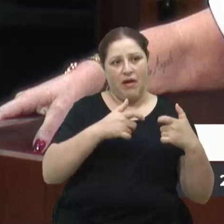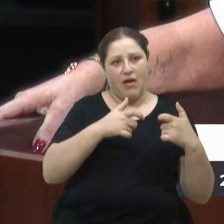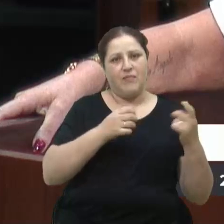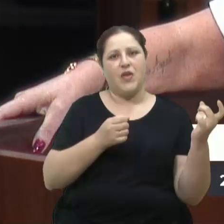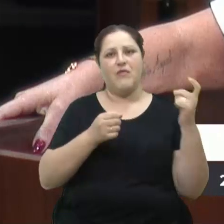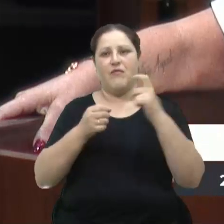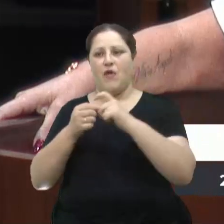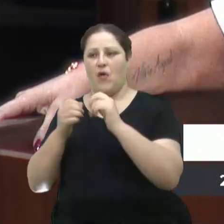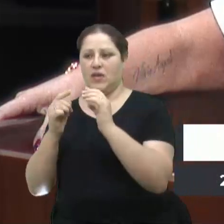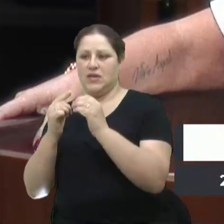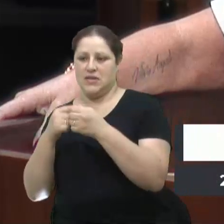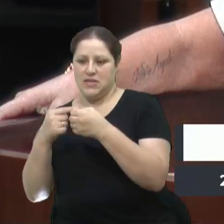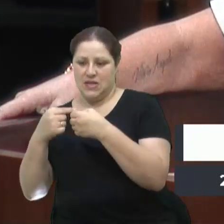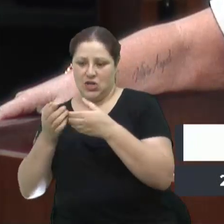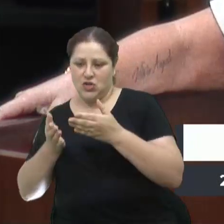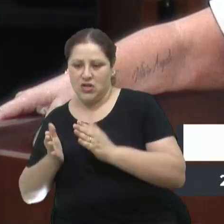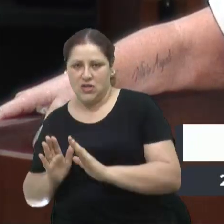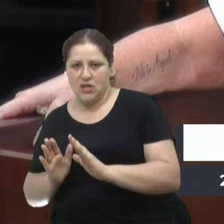1849, a